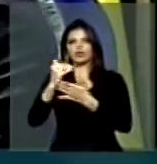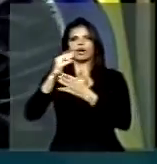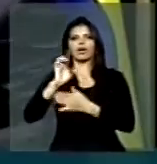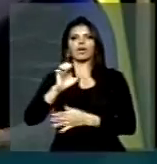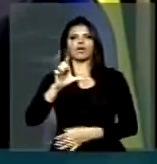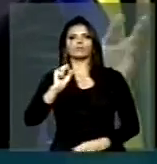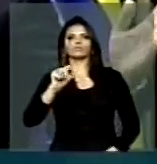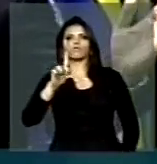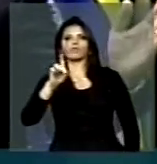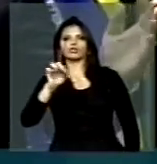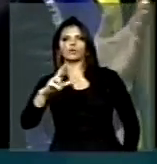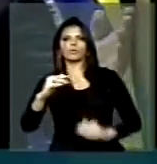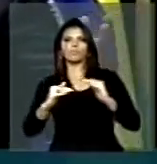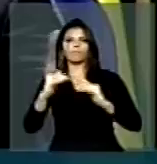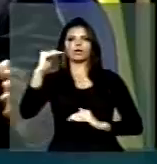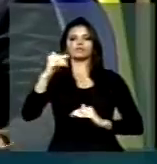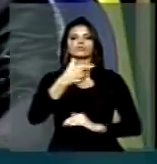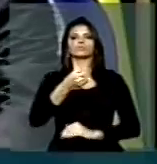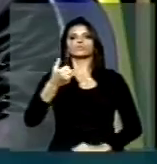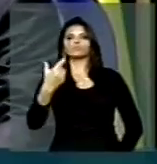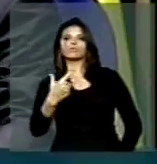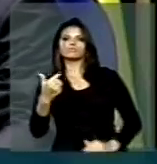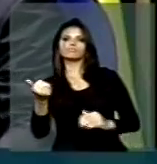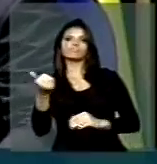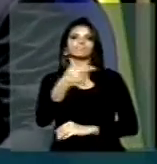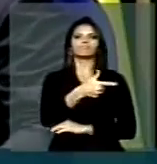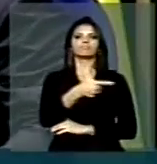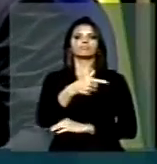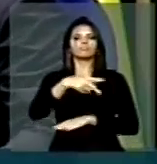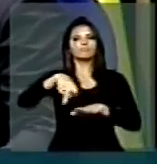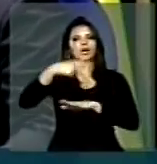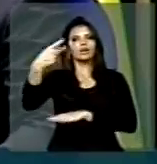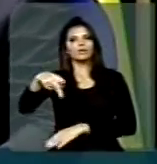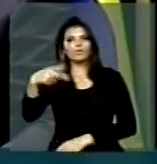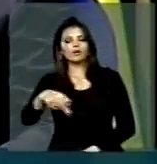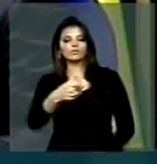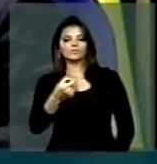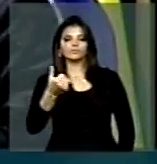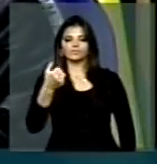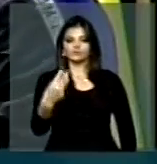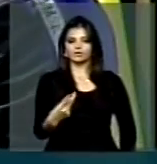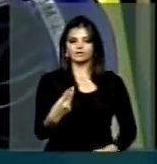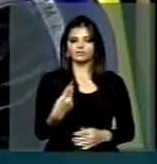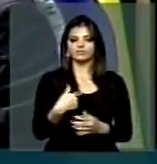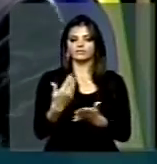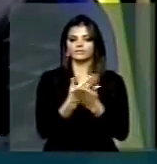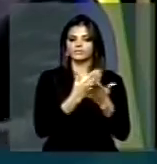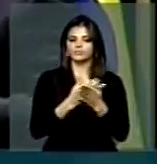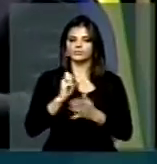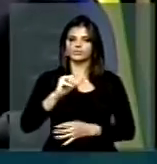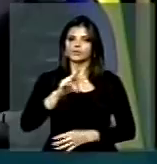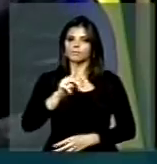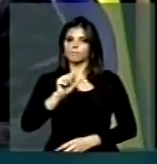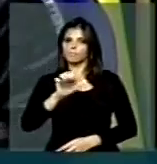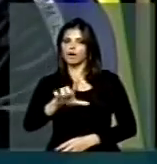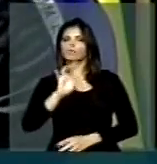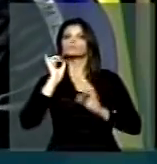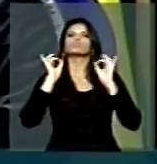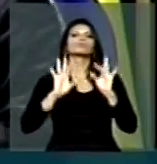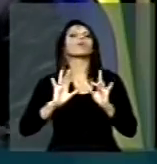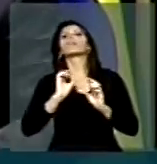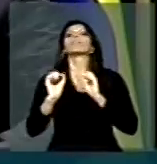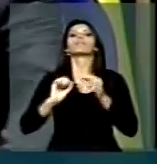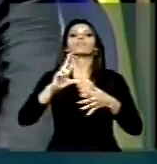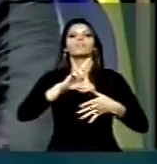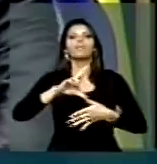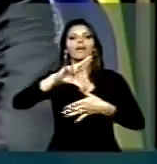Salvador. Em 2012, superou apenas o Paraguai. Em 2013, pelas estimativas da CEPAL, apenas para ficarmos na América